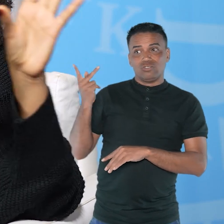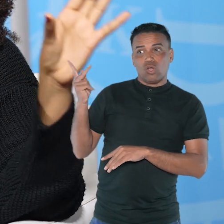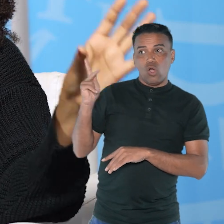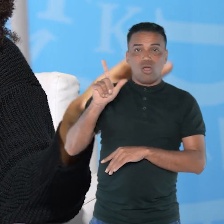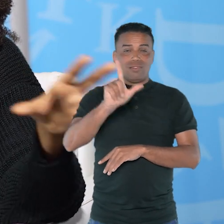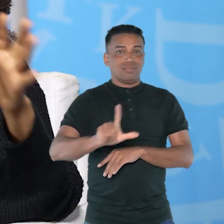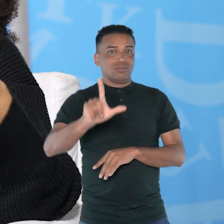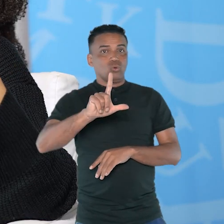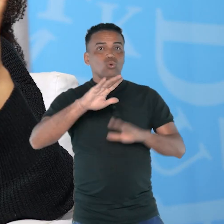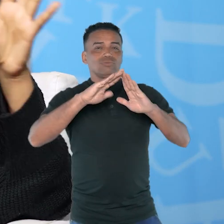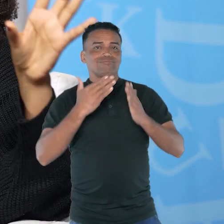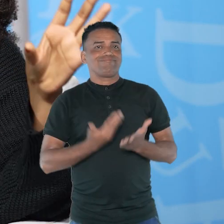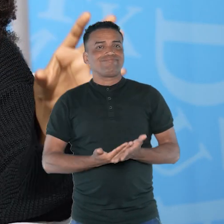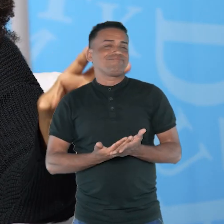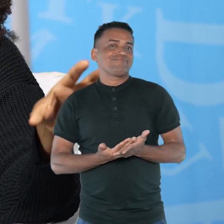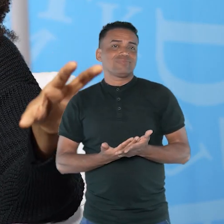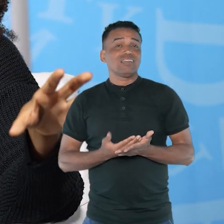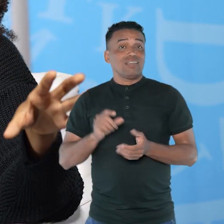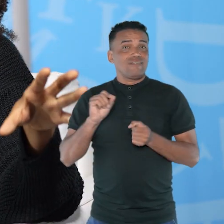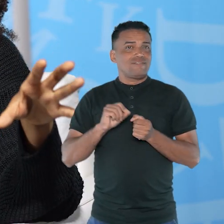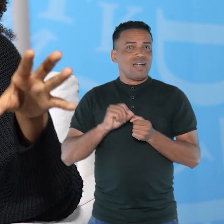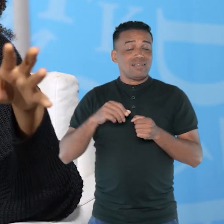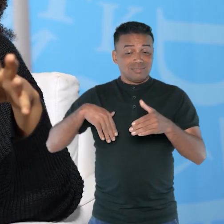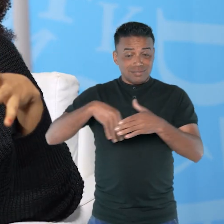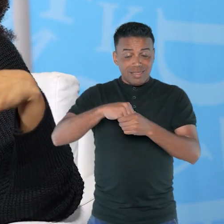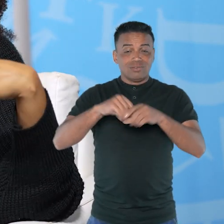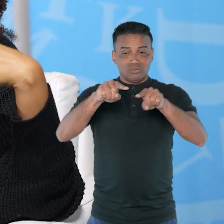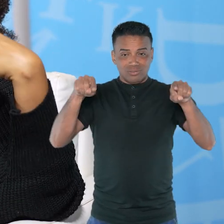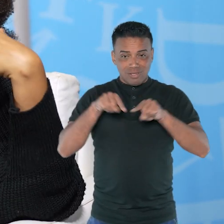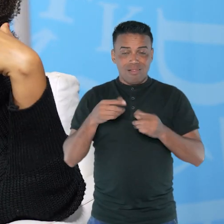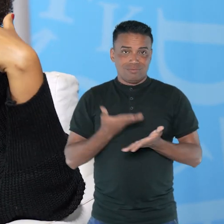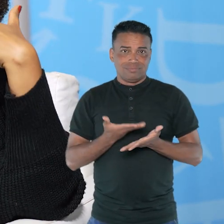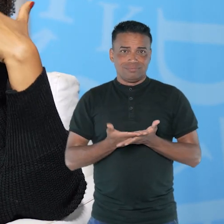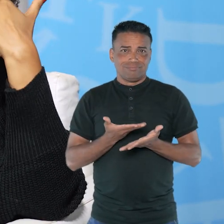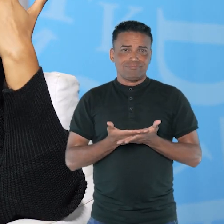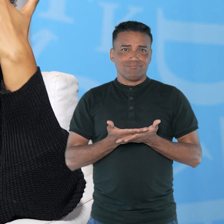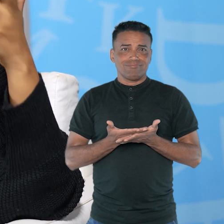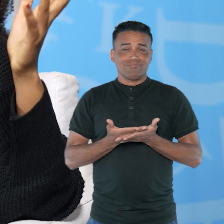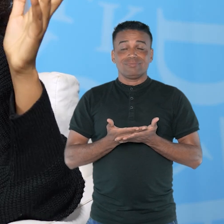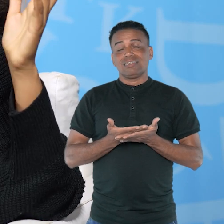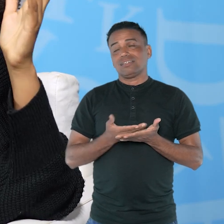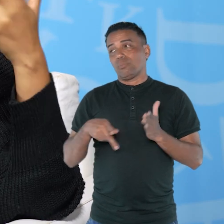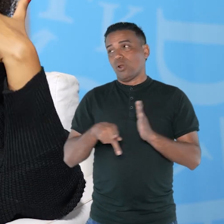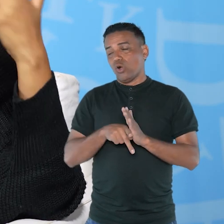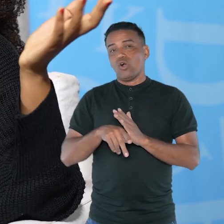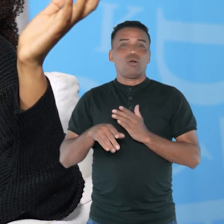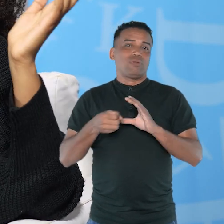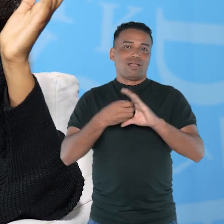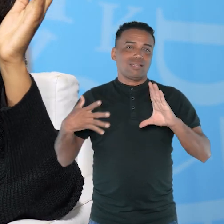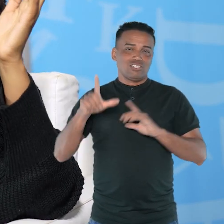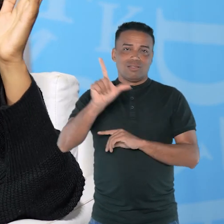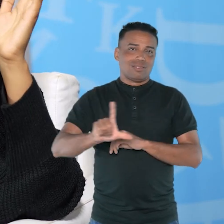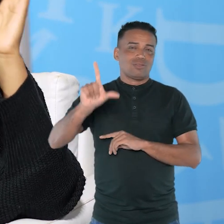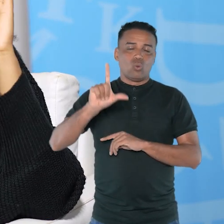literatura, das escolas, que é uma coisa que a gente faz mais na sala de aula, que está dentro dos compêndios da literatura desde